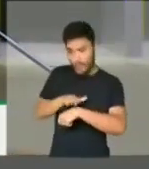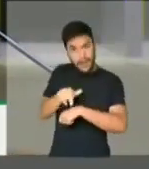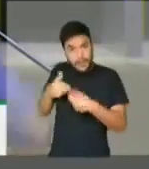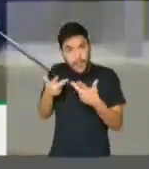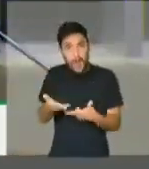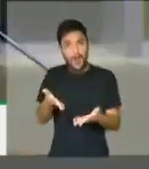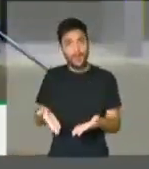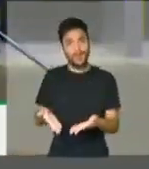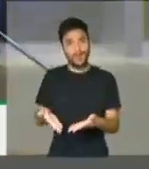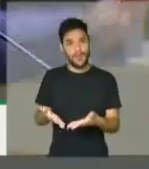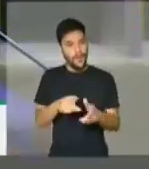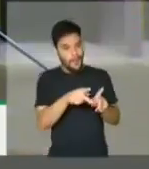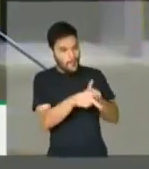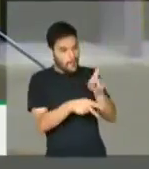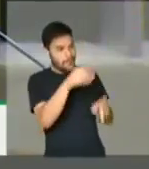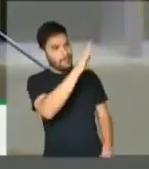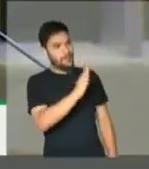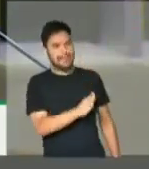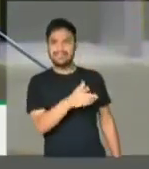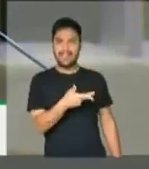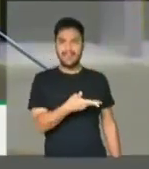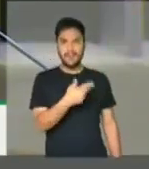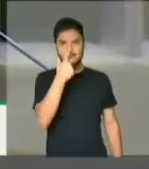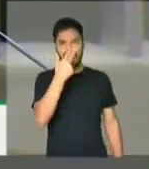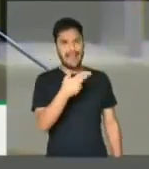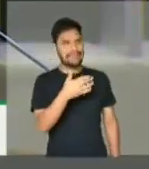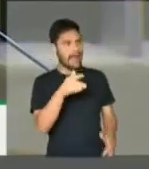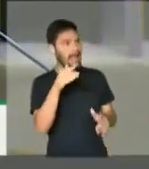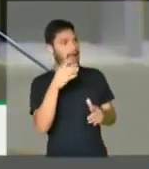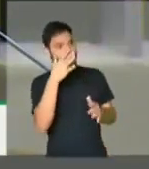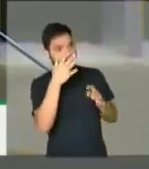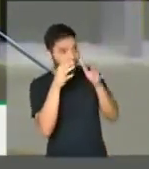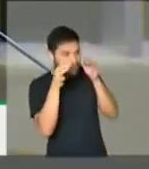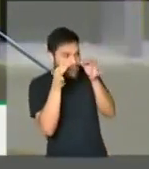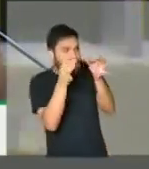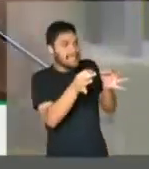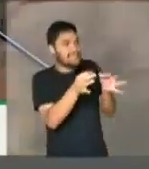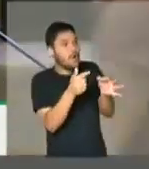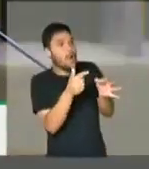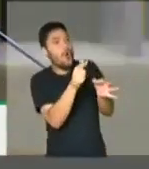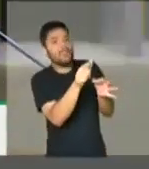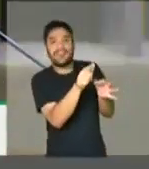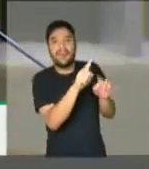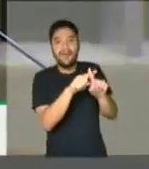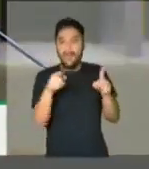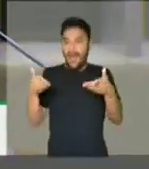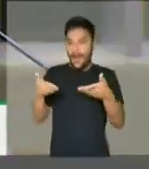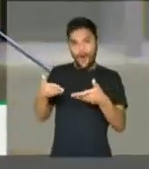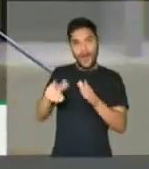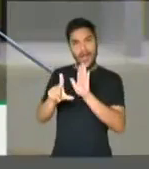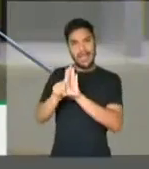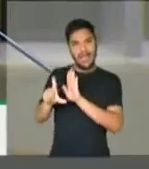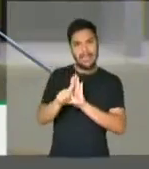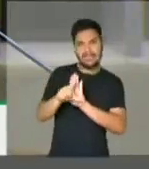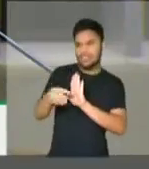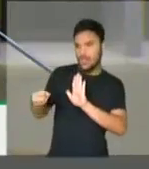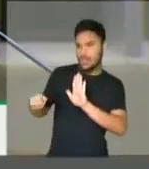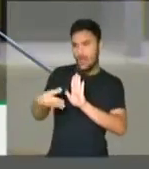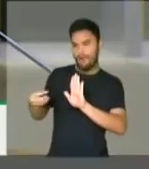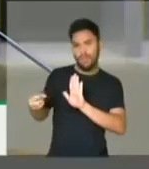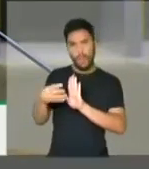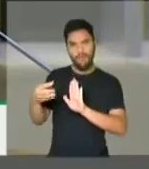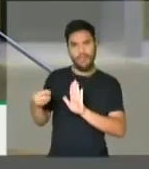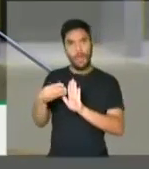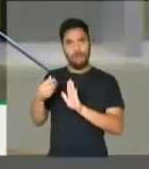esse, o povo brasileiro está sendo distraído, enquanto reformas profundamente danosas ao povo estão